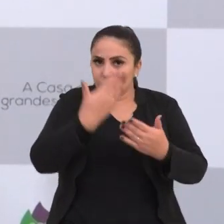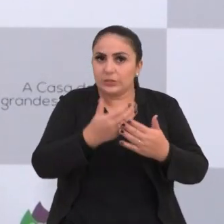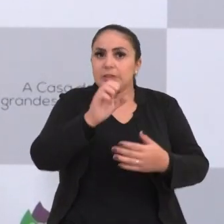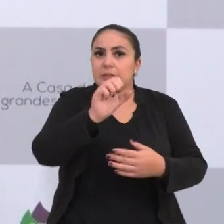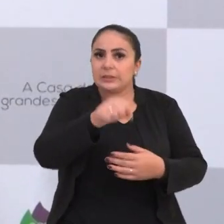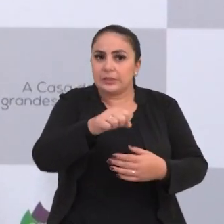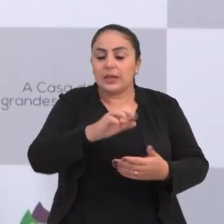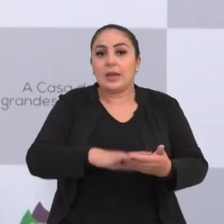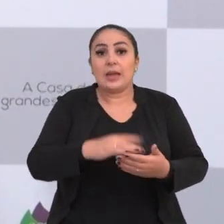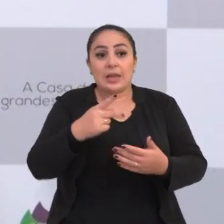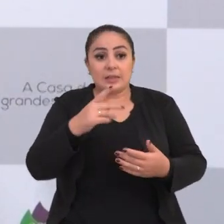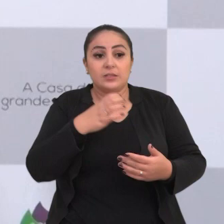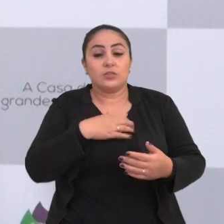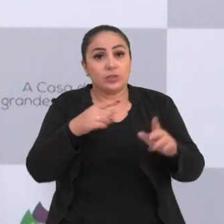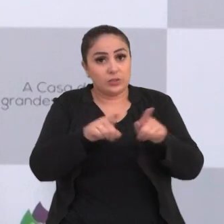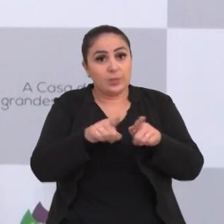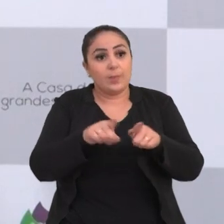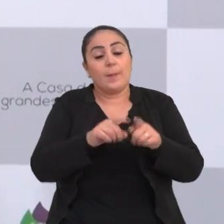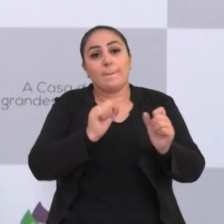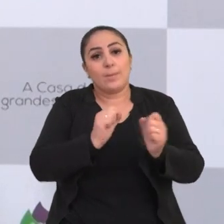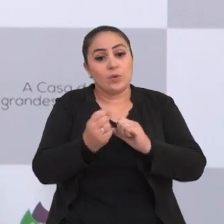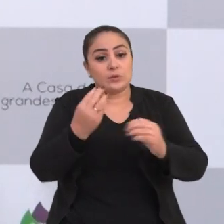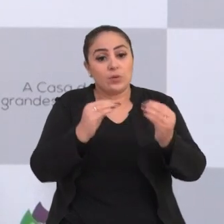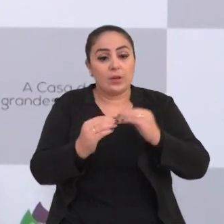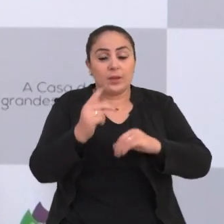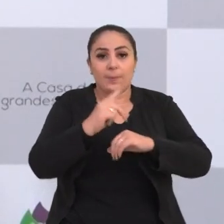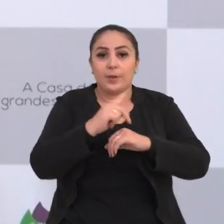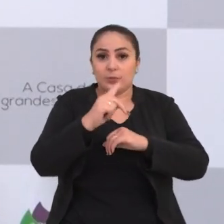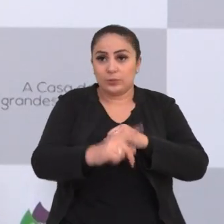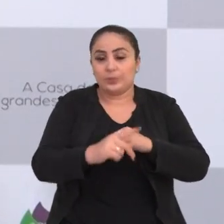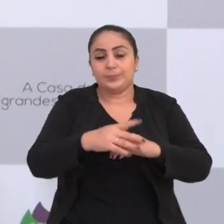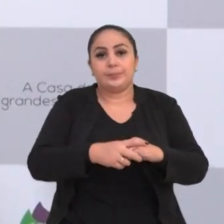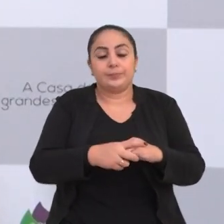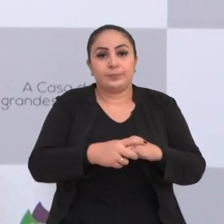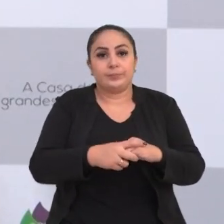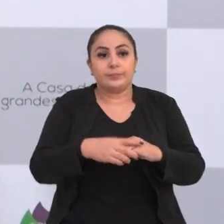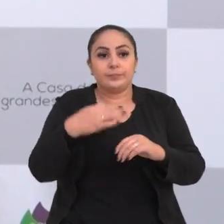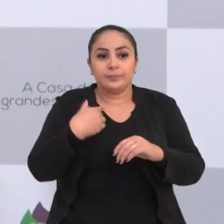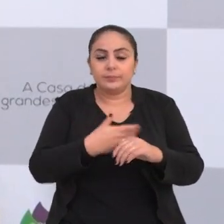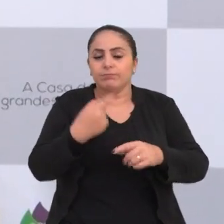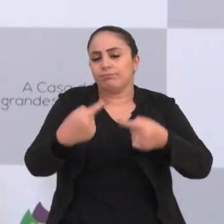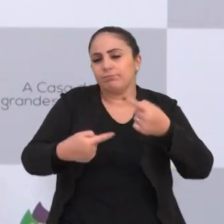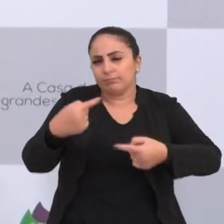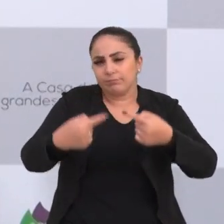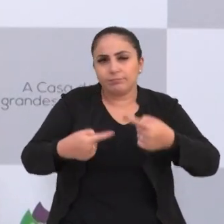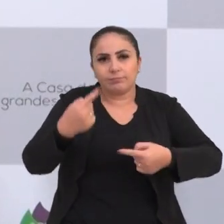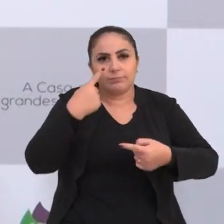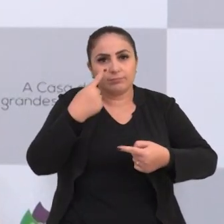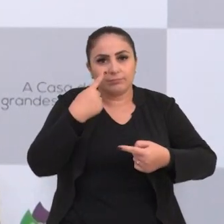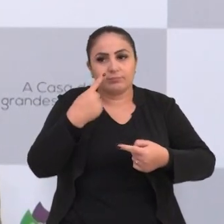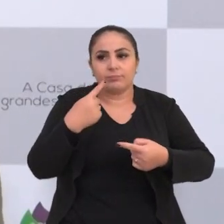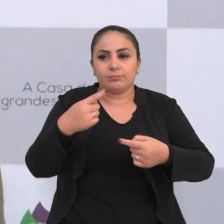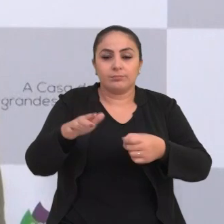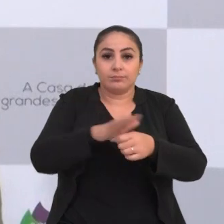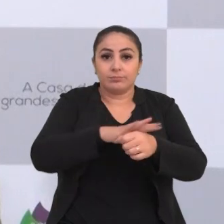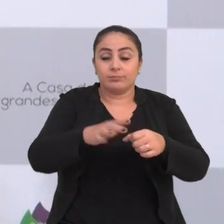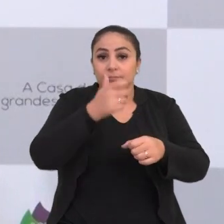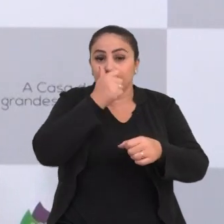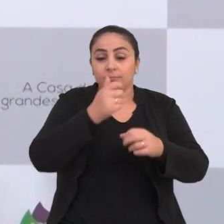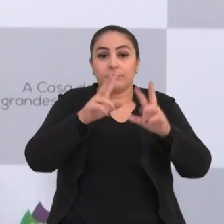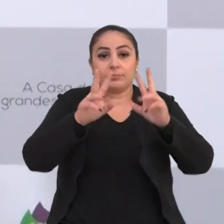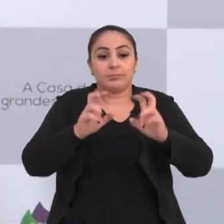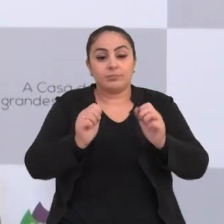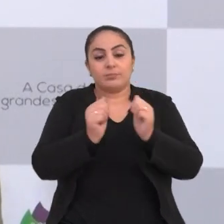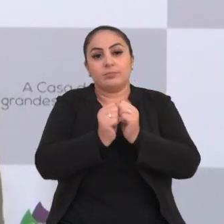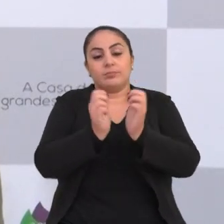sim que esta forma também possa ser implantada em Passo Fundo, né? Vamos discutir, vamos esgotar esse